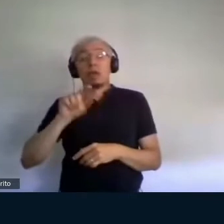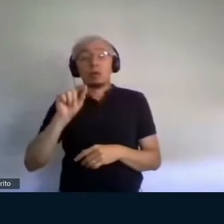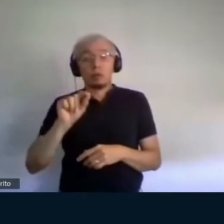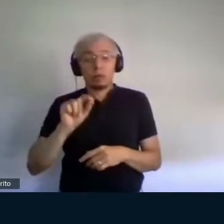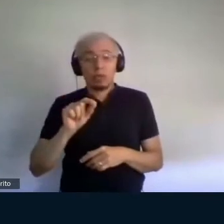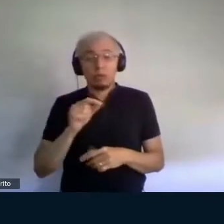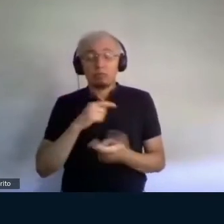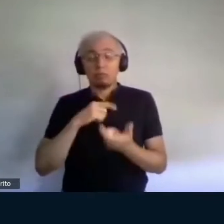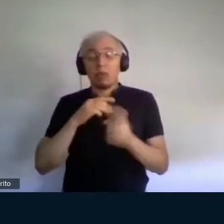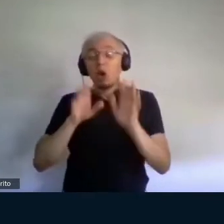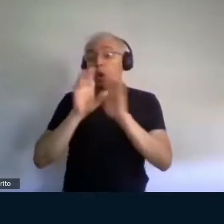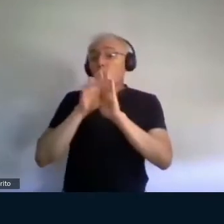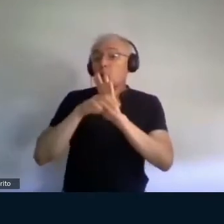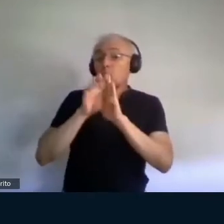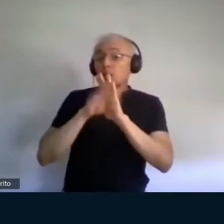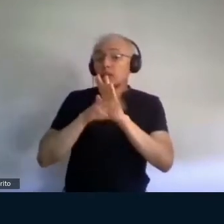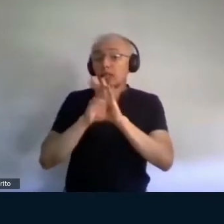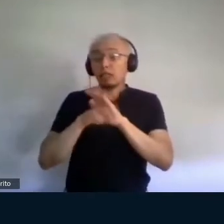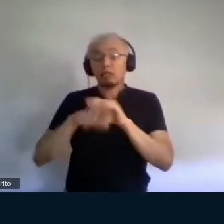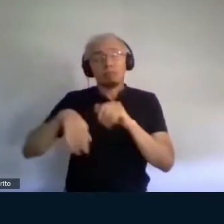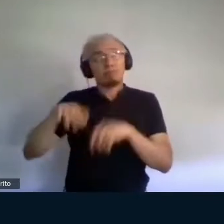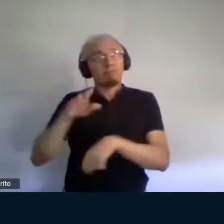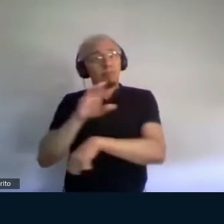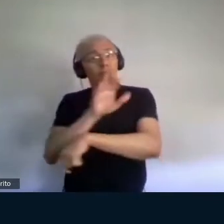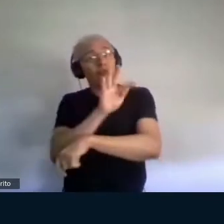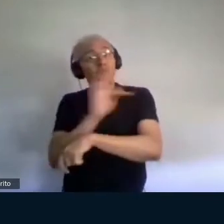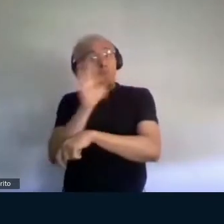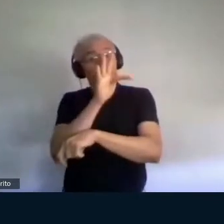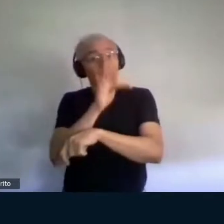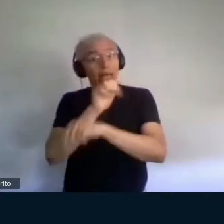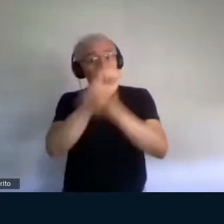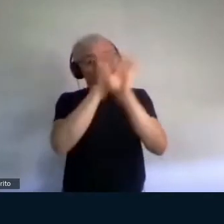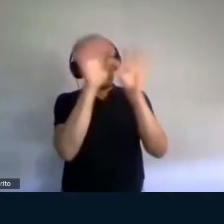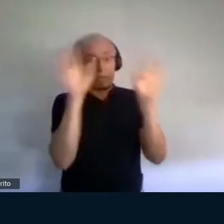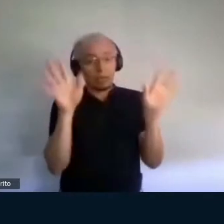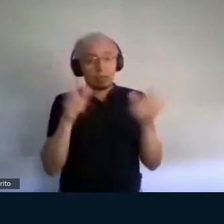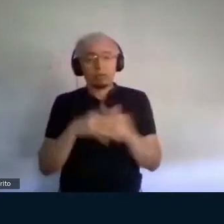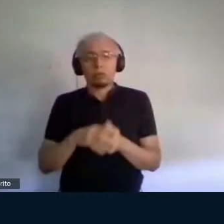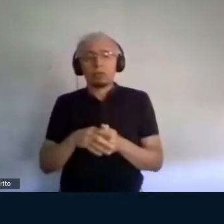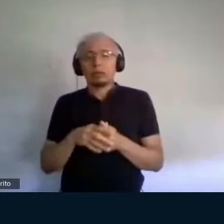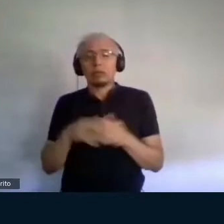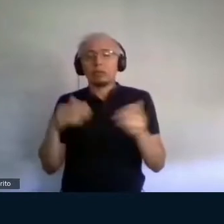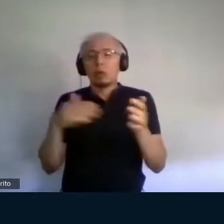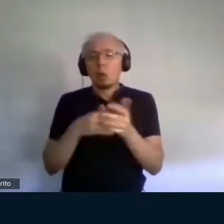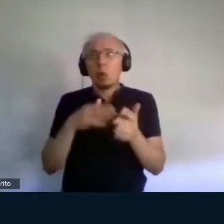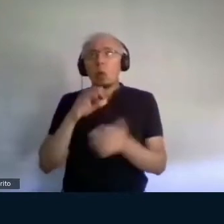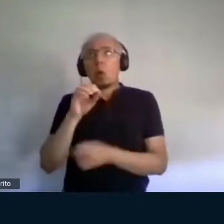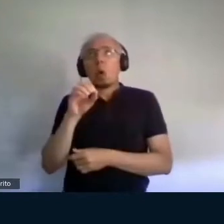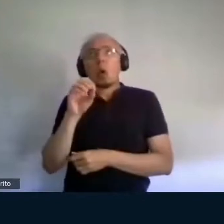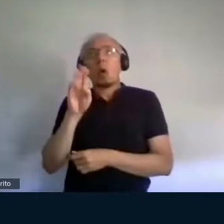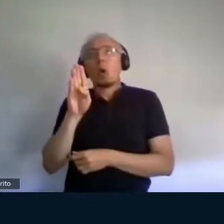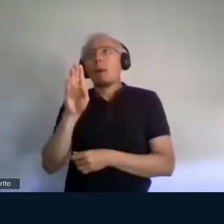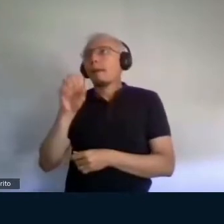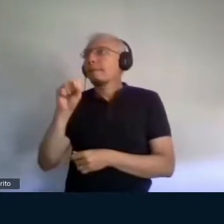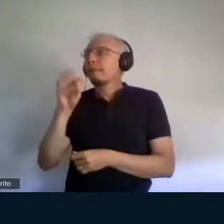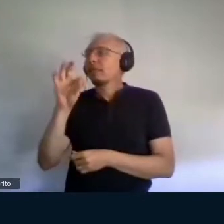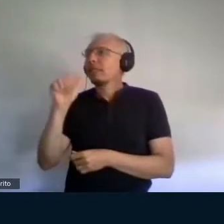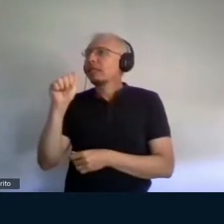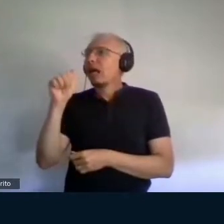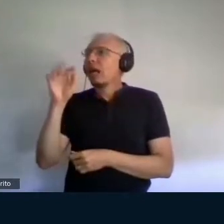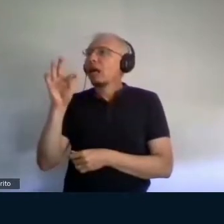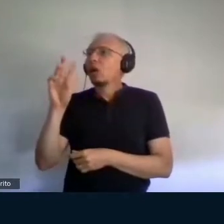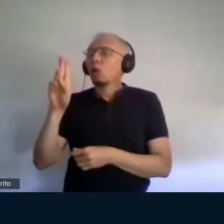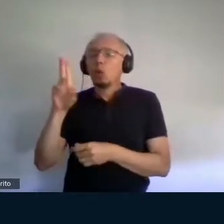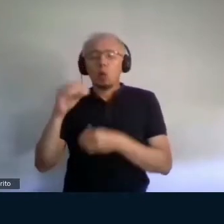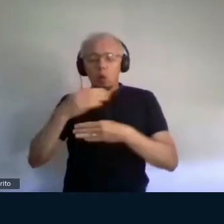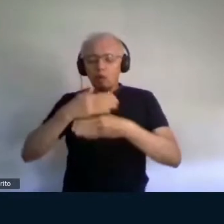de conceitos mais formais e mais bem definidos. É obstáculo, barreira, fronteira, se de fato você